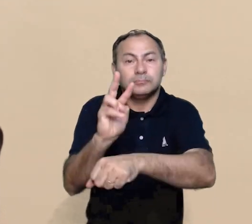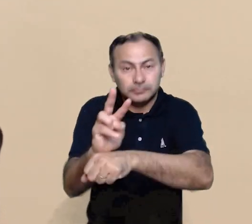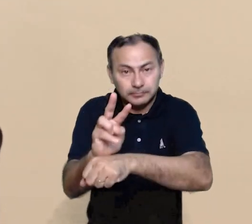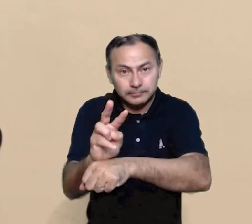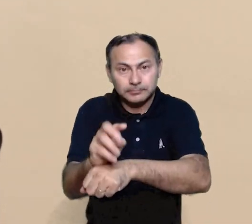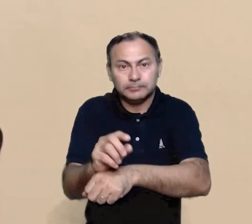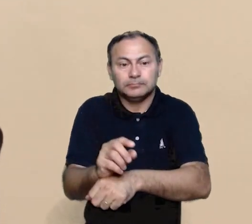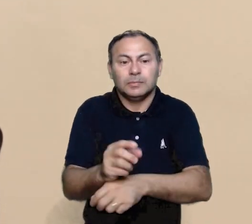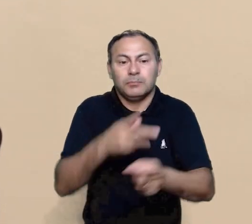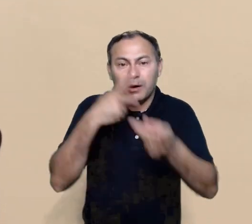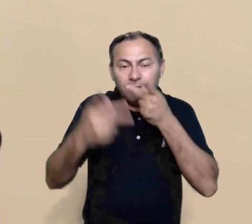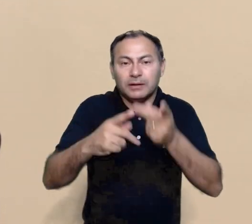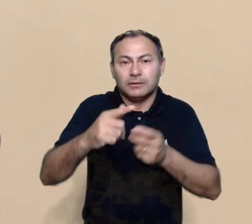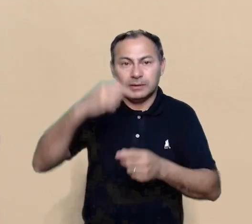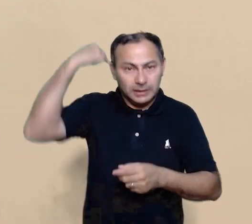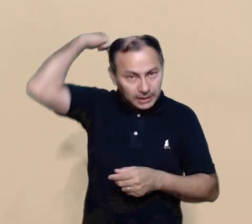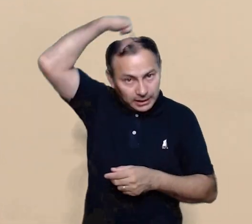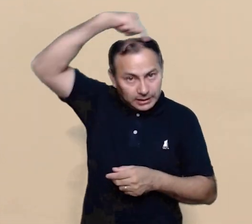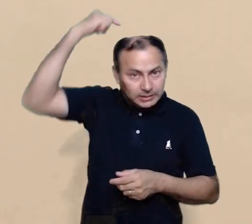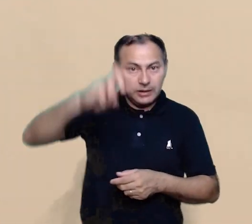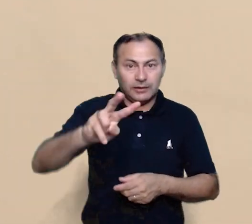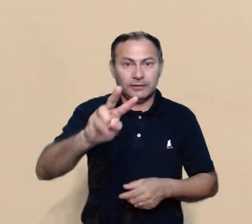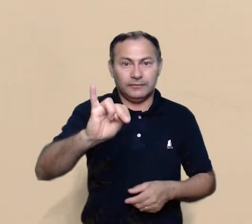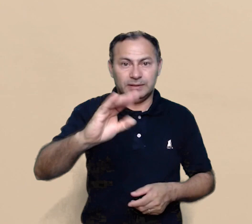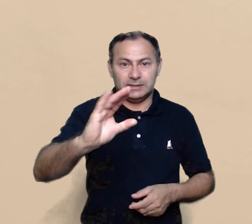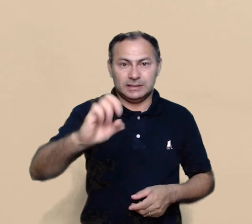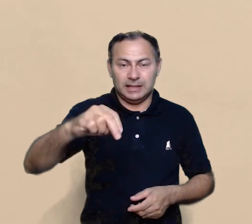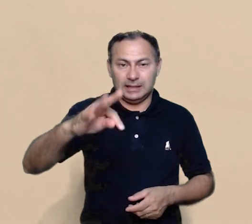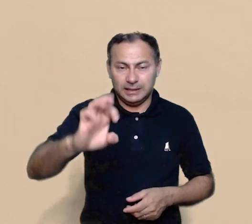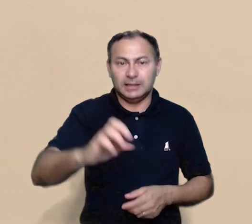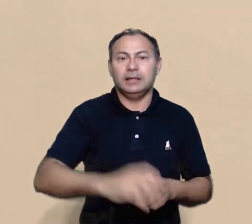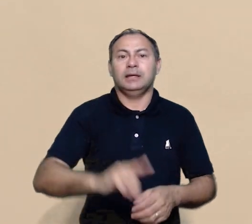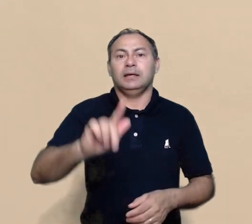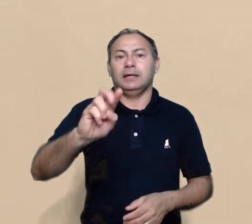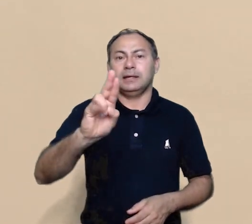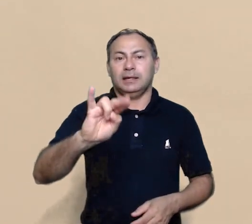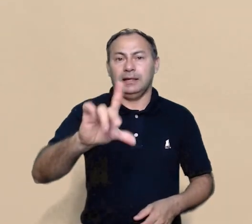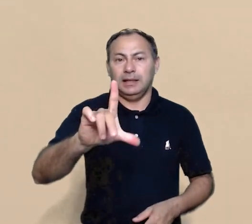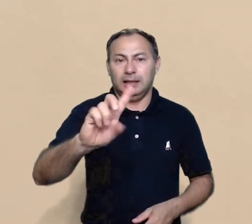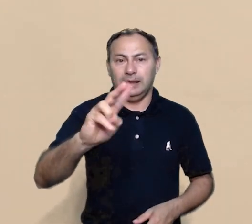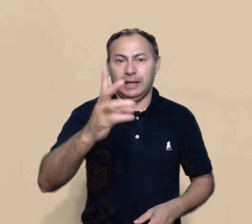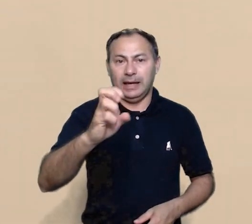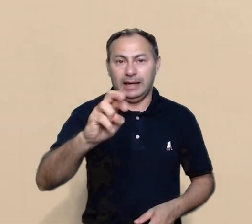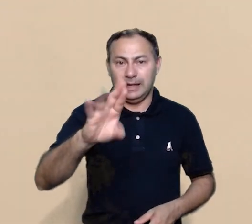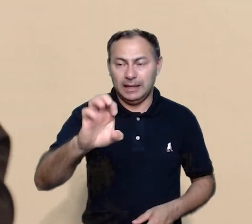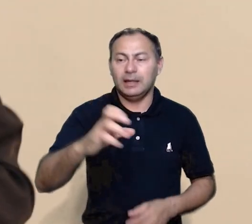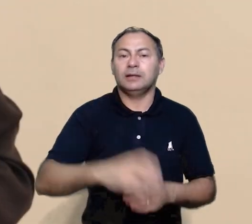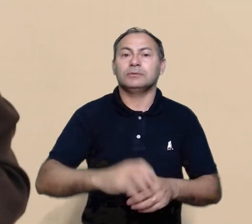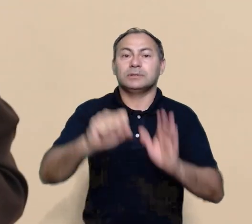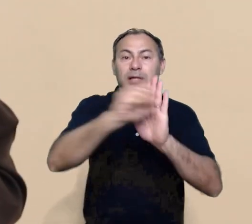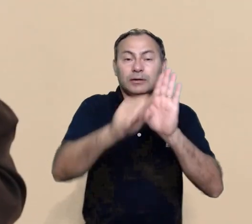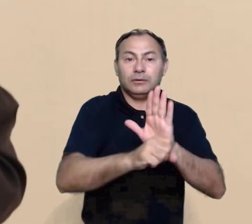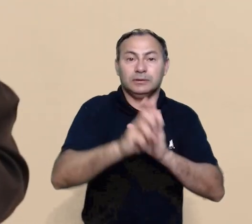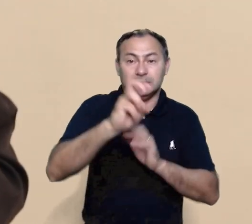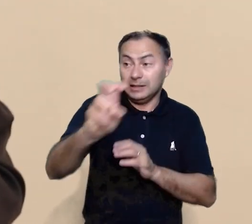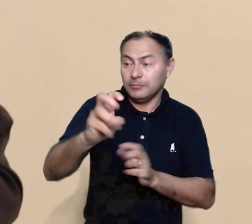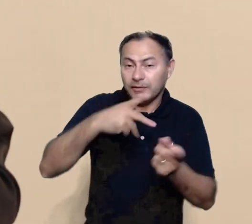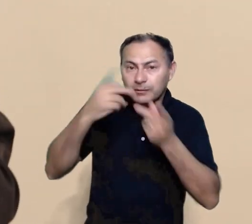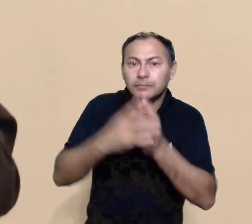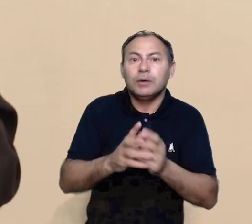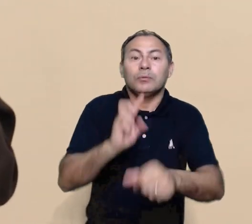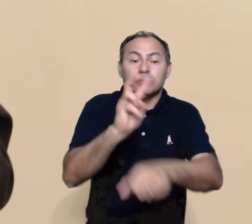o cuidado como diz São Vicente de leres no século V também citado no subsídio o cuidado